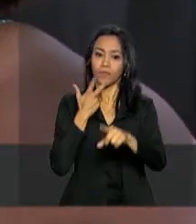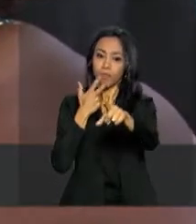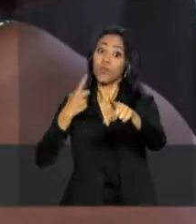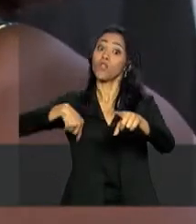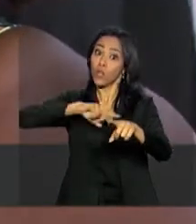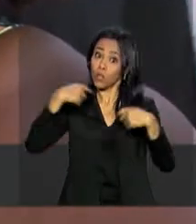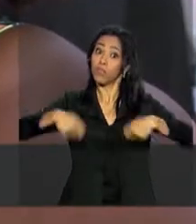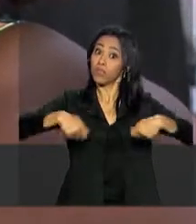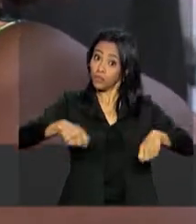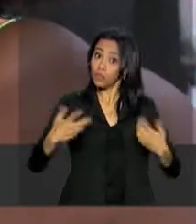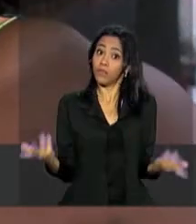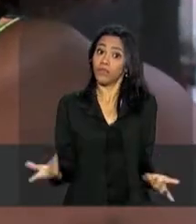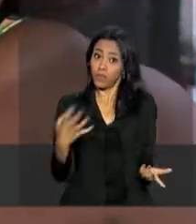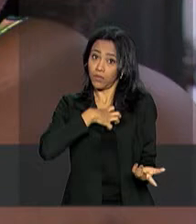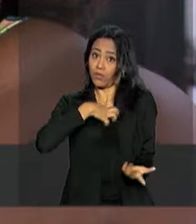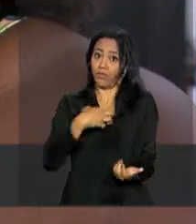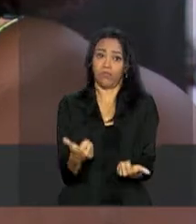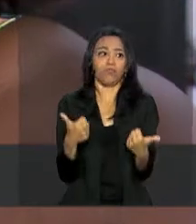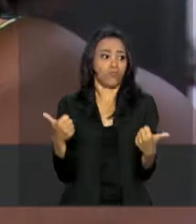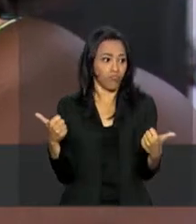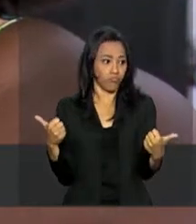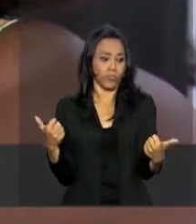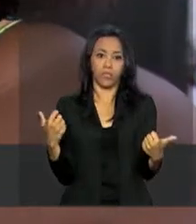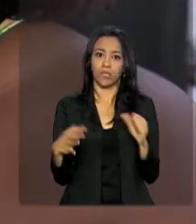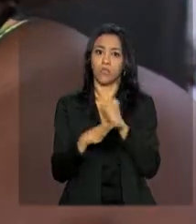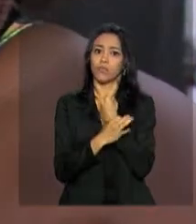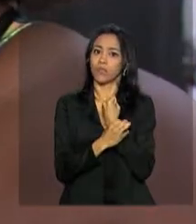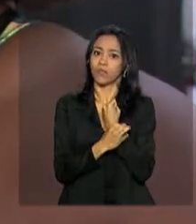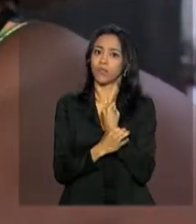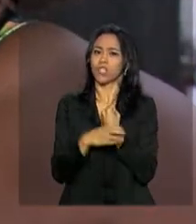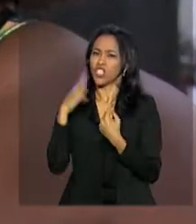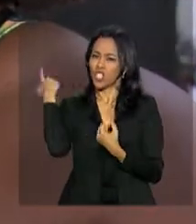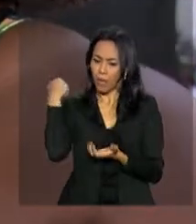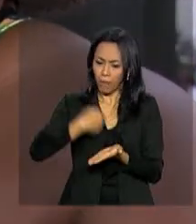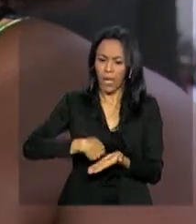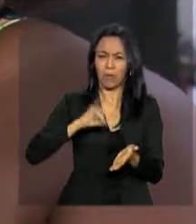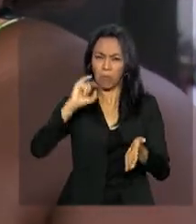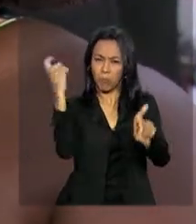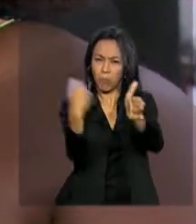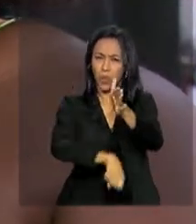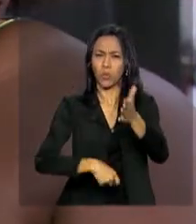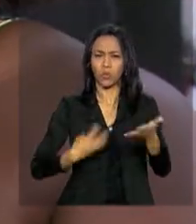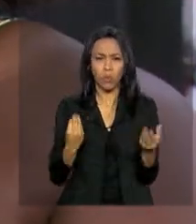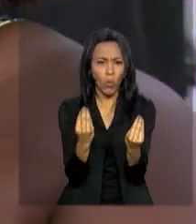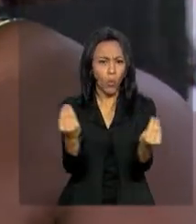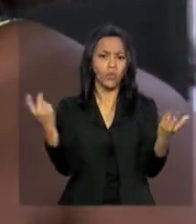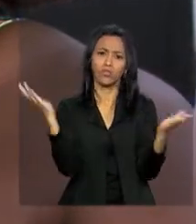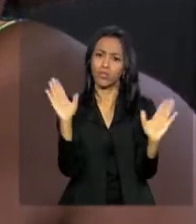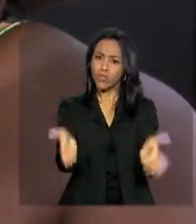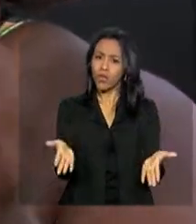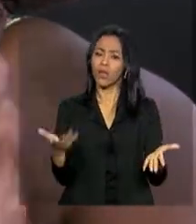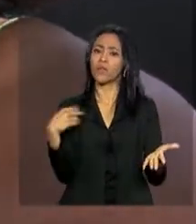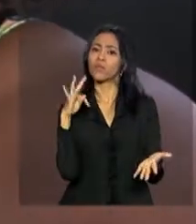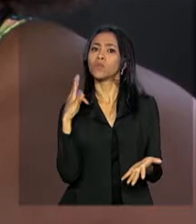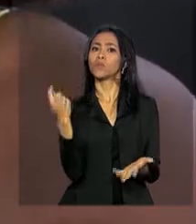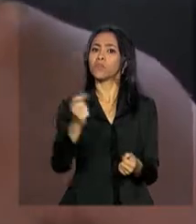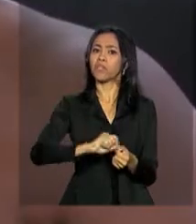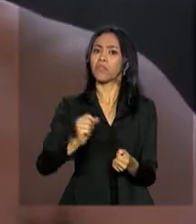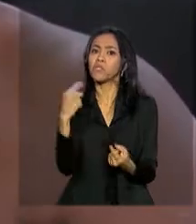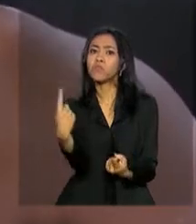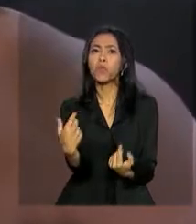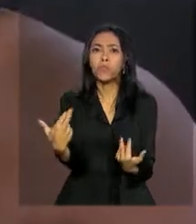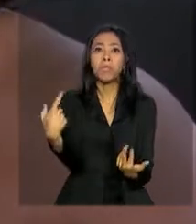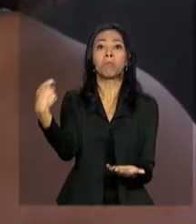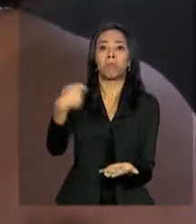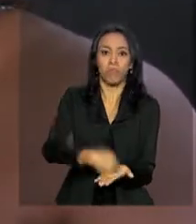e merecemos, já fizemos tantos, nós paga imposto, tudo que a gente faz, uma coisinha a gente